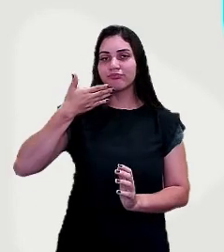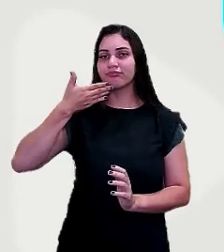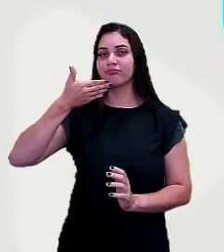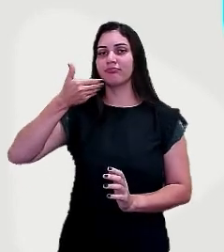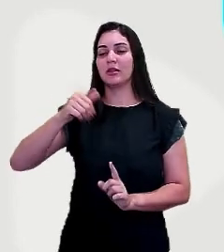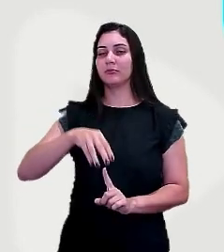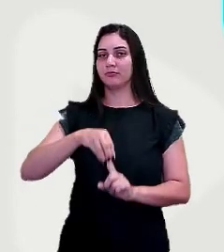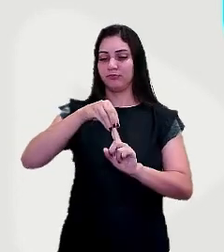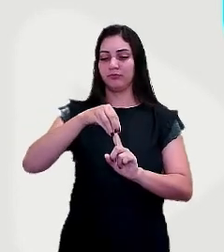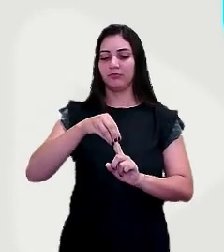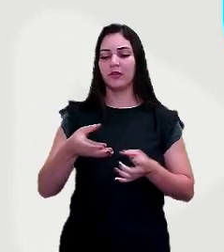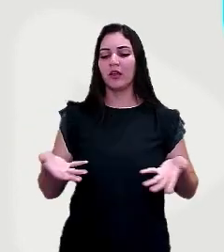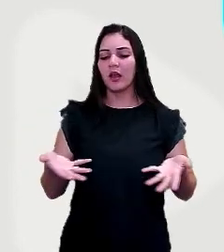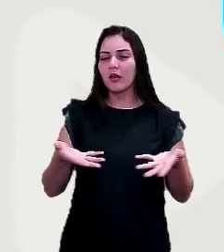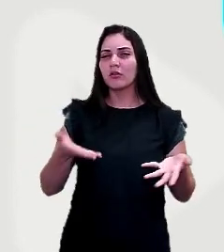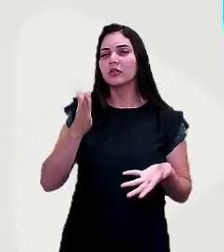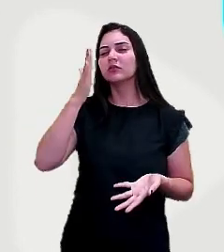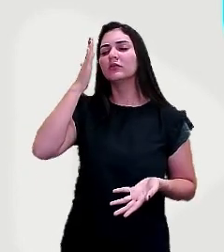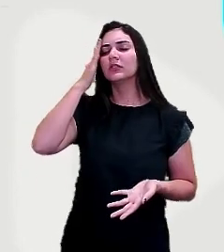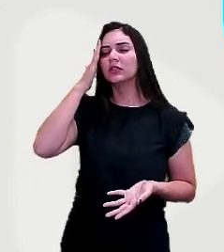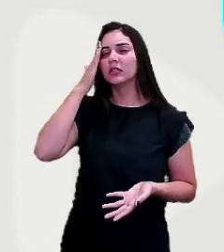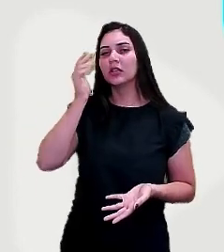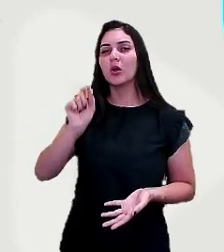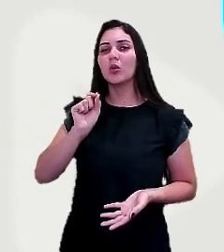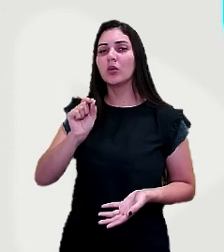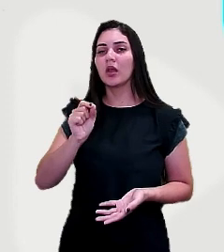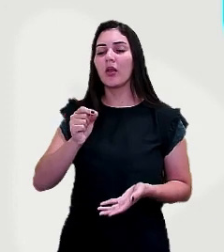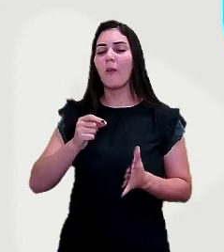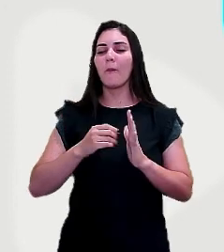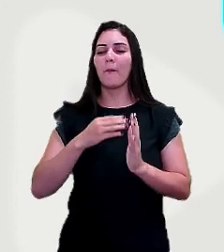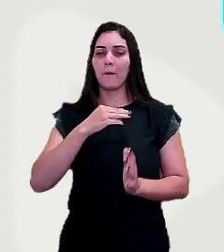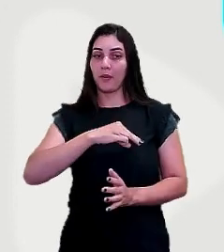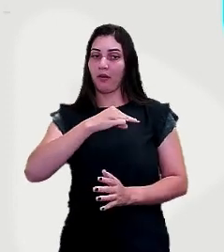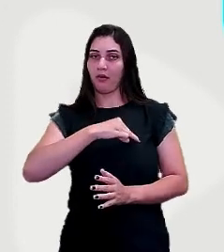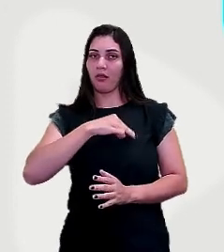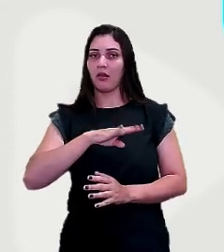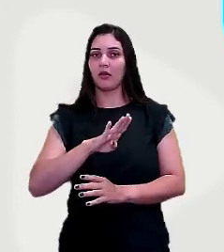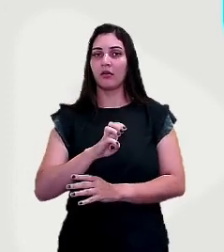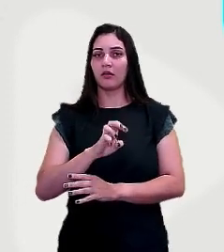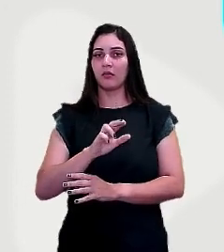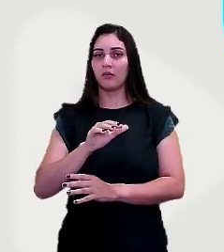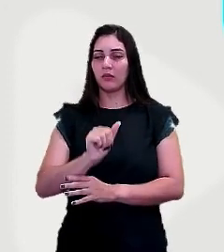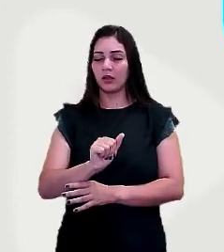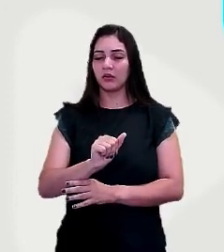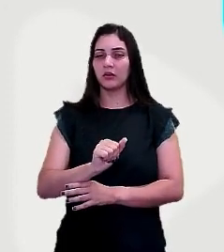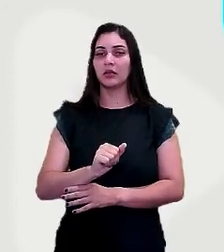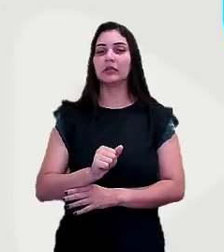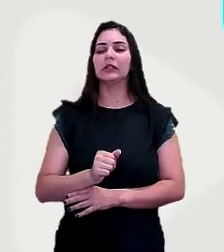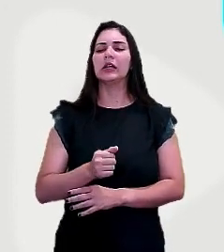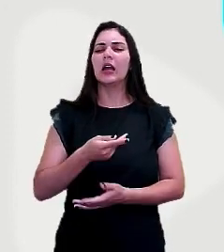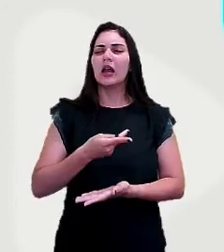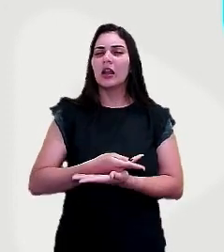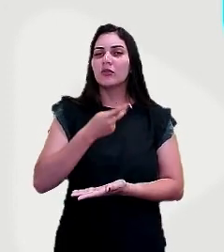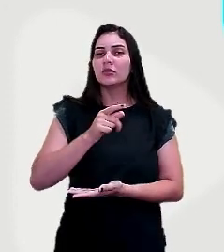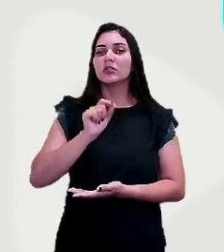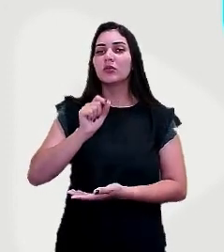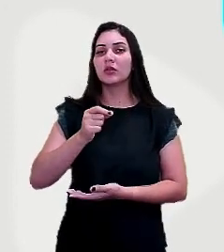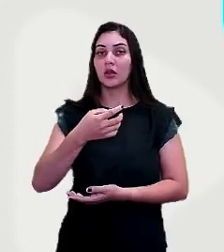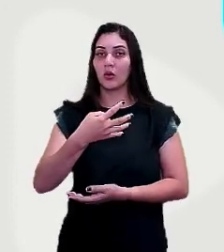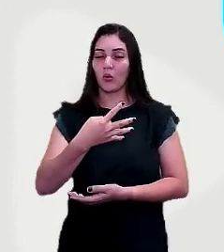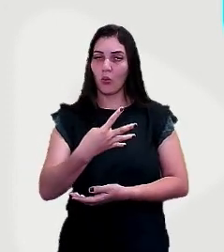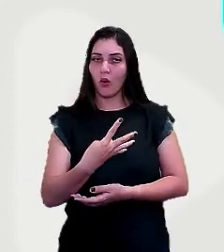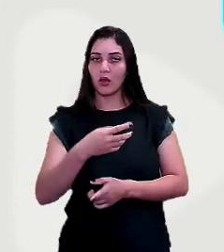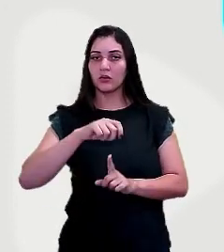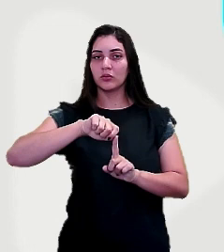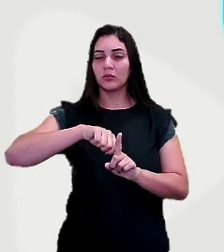Mas agora que vocês vão entender porque é o milagre de Berna. A edição aconteceu em 4 de julho de 1954, em